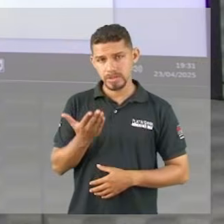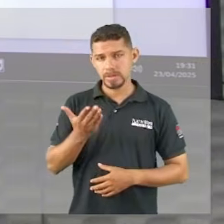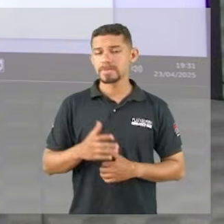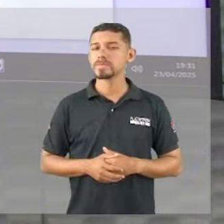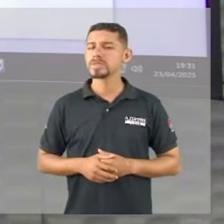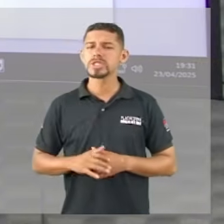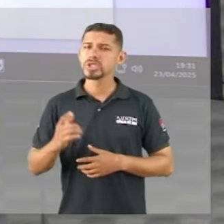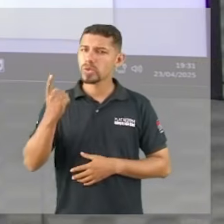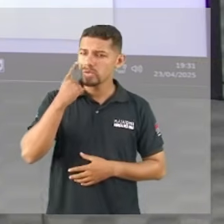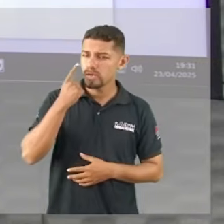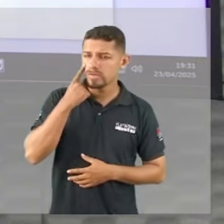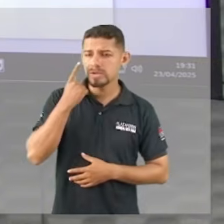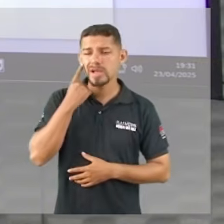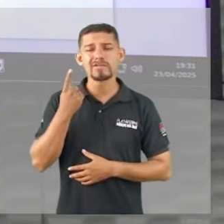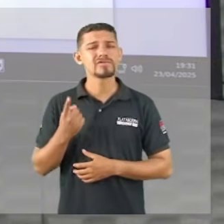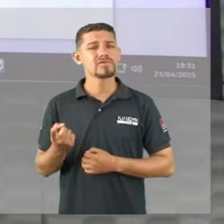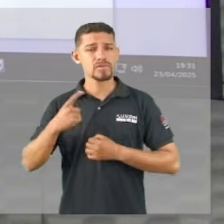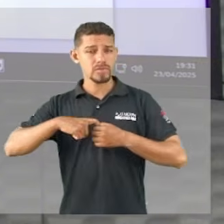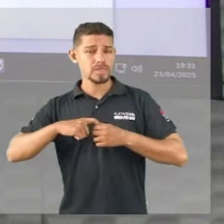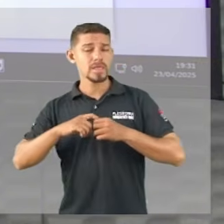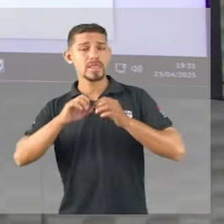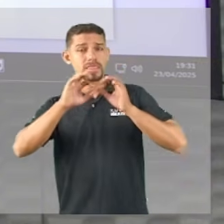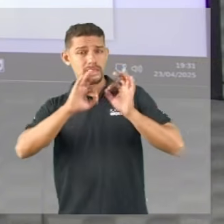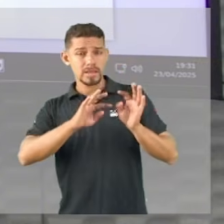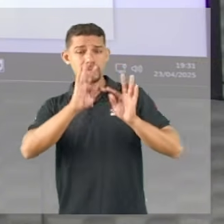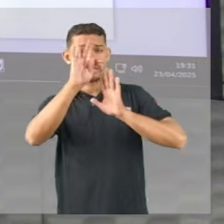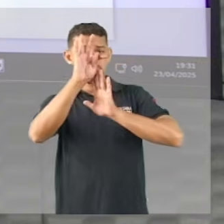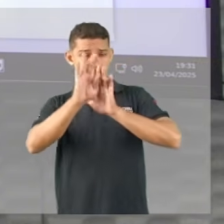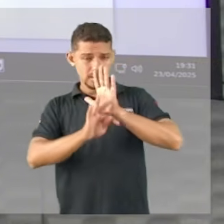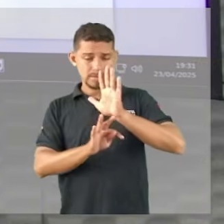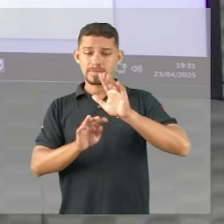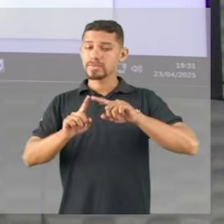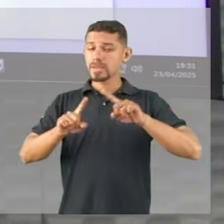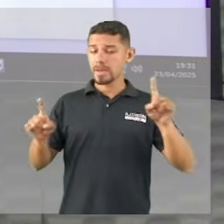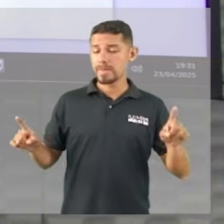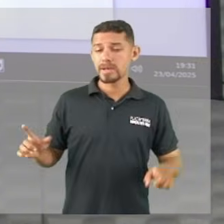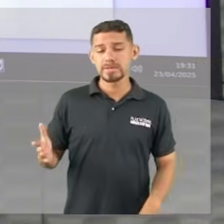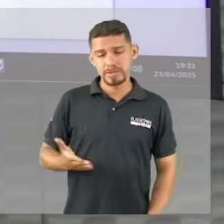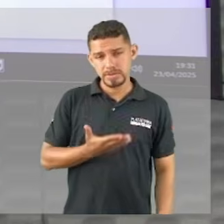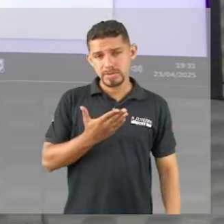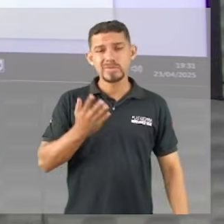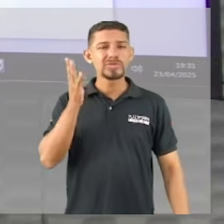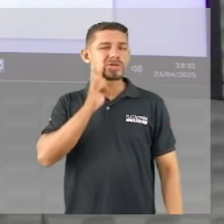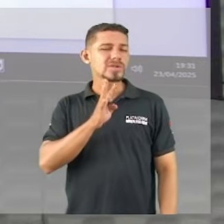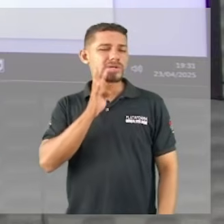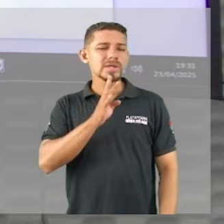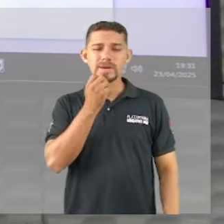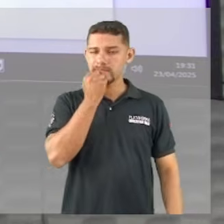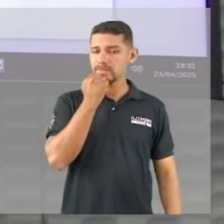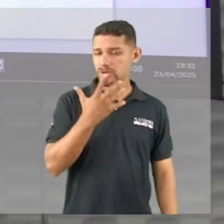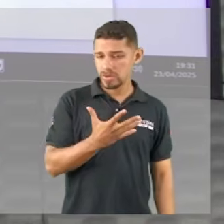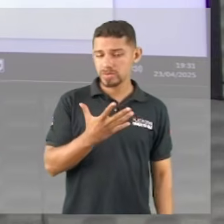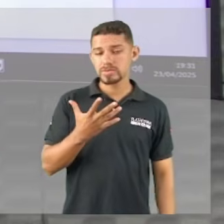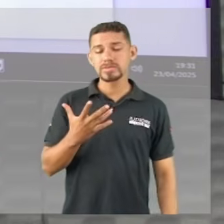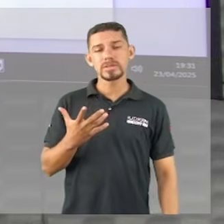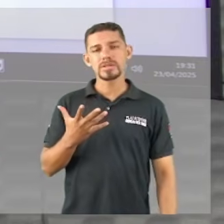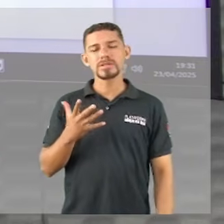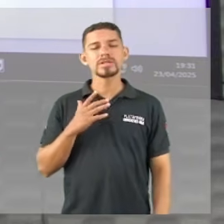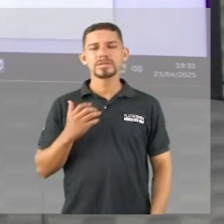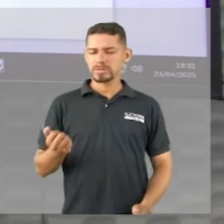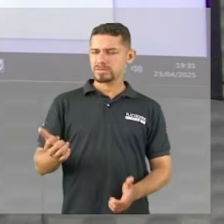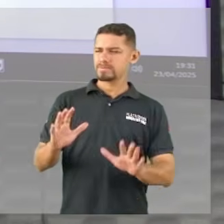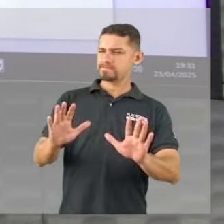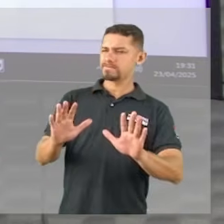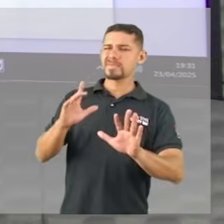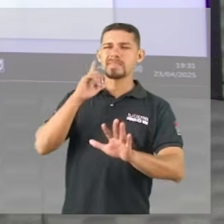tiverem alguma dúvida, vocês vão voltar lá no texto para poder estar revisando, mas esse texto é um texto bem legal, porque tende até a nos tirar